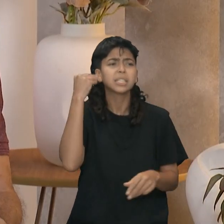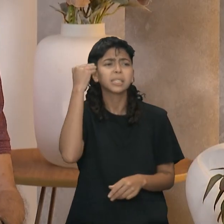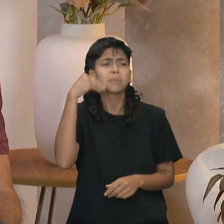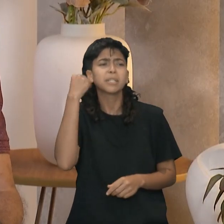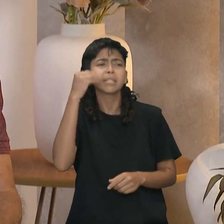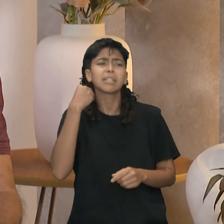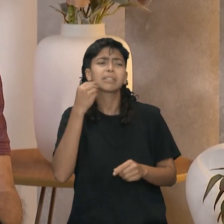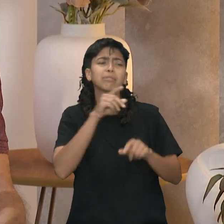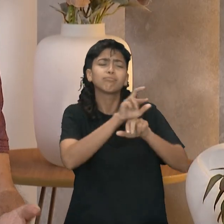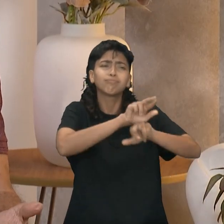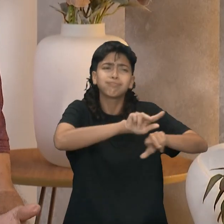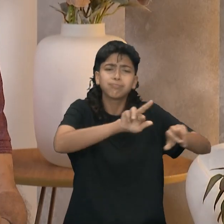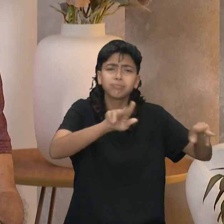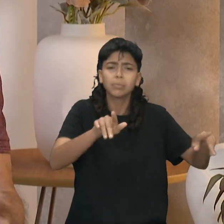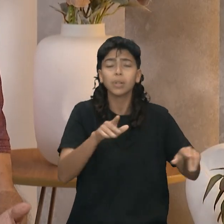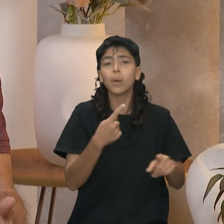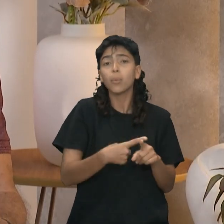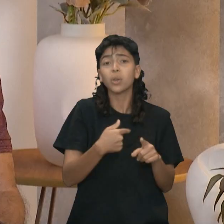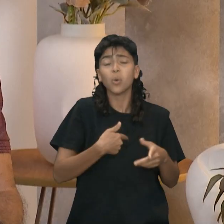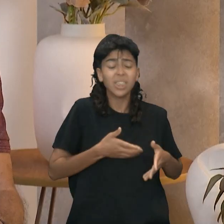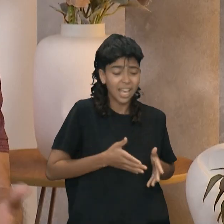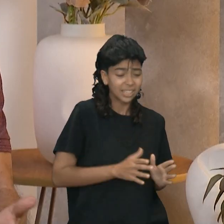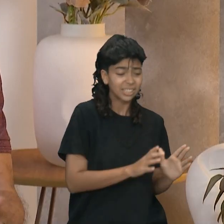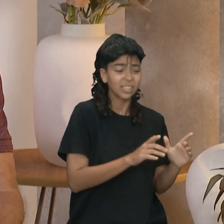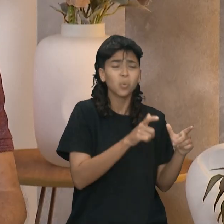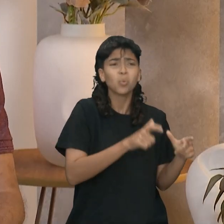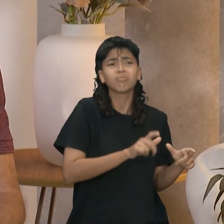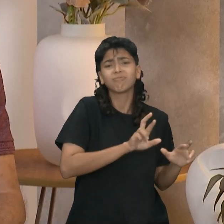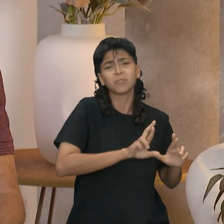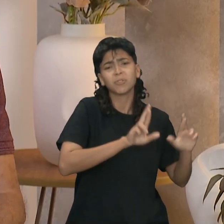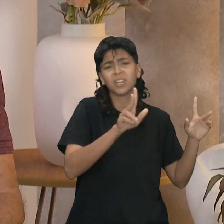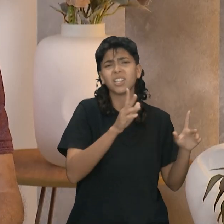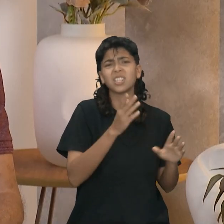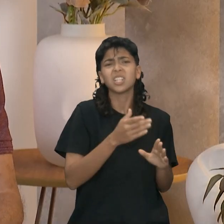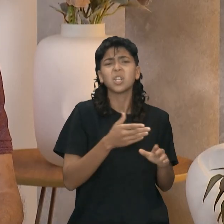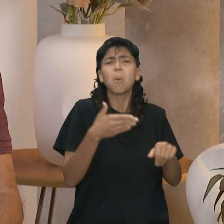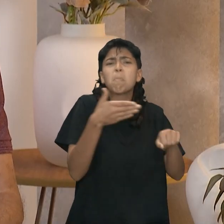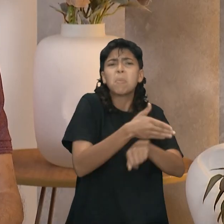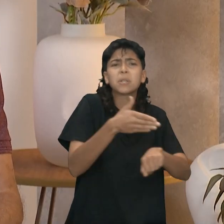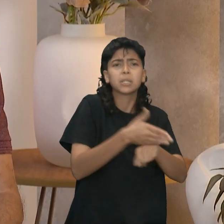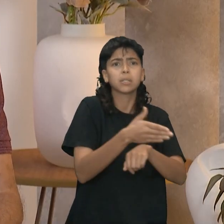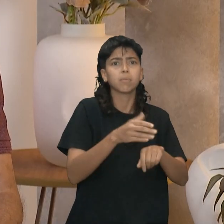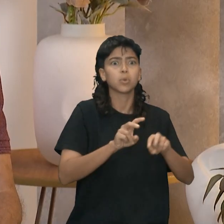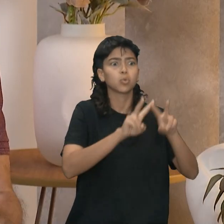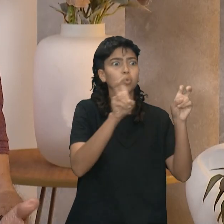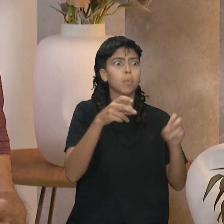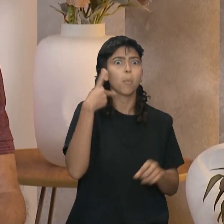um jovem afastado das questões políticas, do conhecimento mais geral